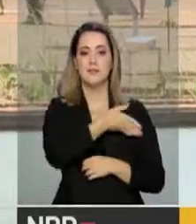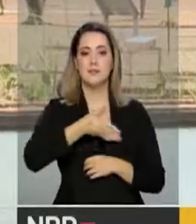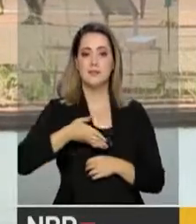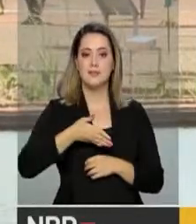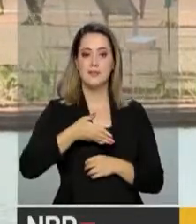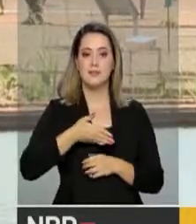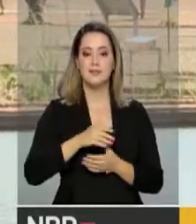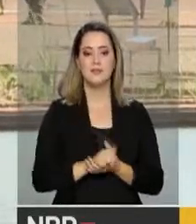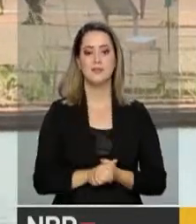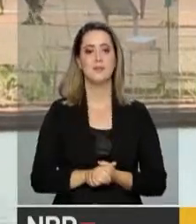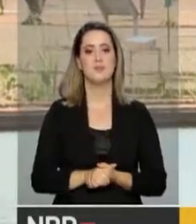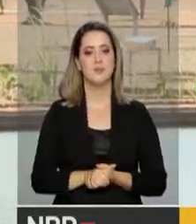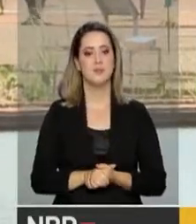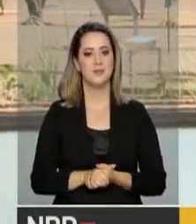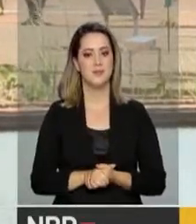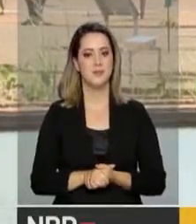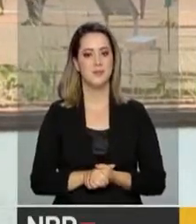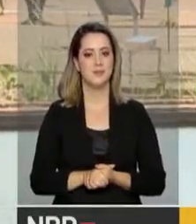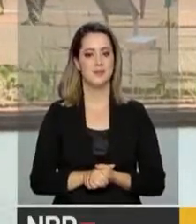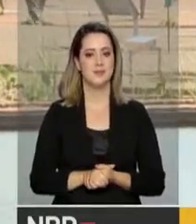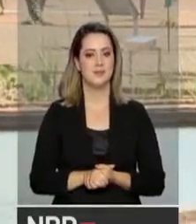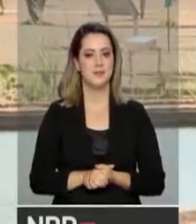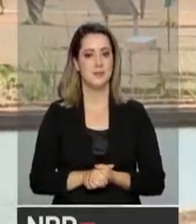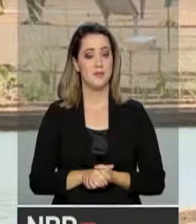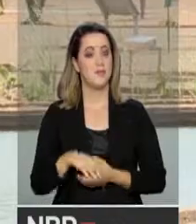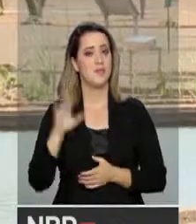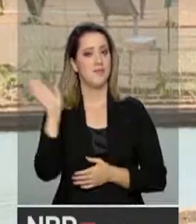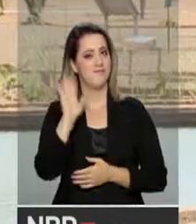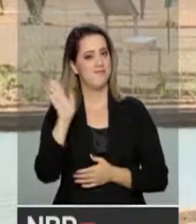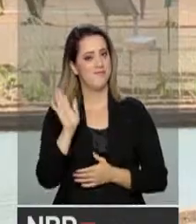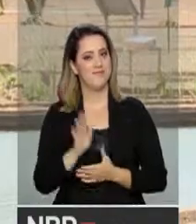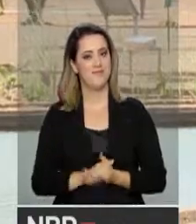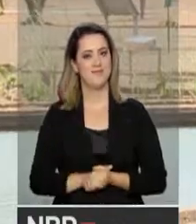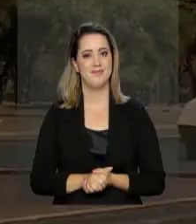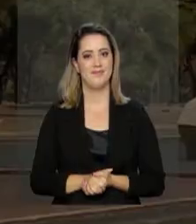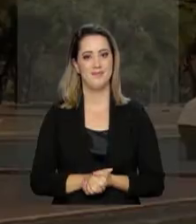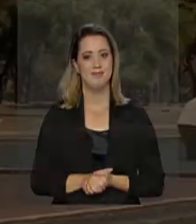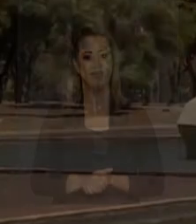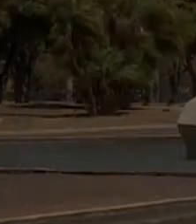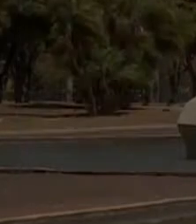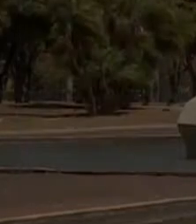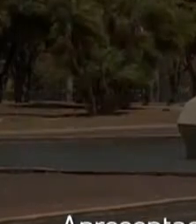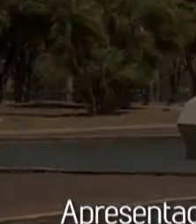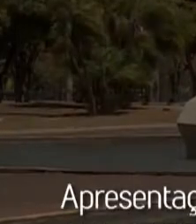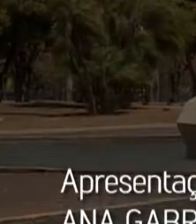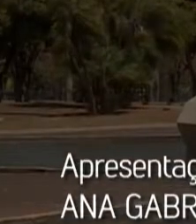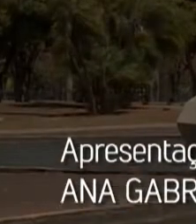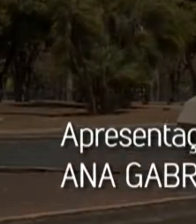programasnbr@ebc.com.br. Até o próximo programa.